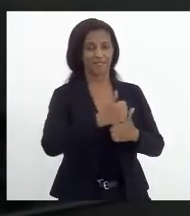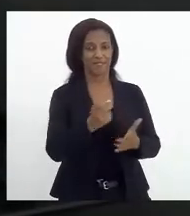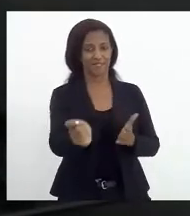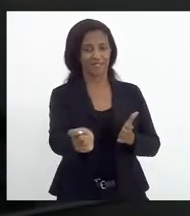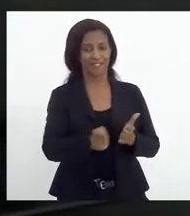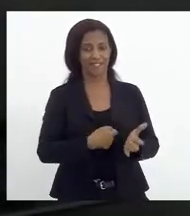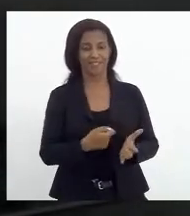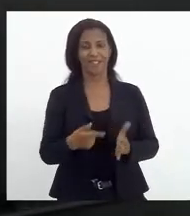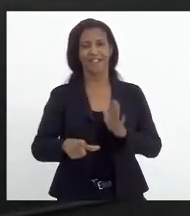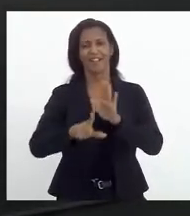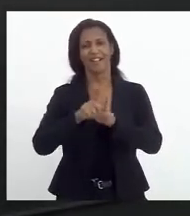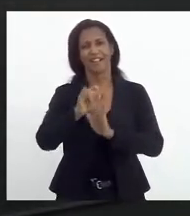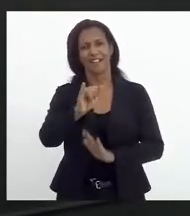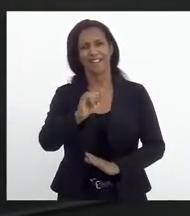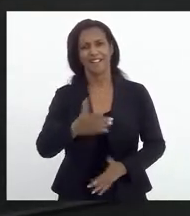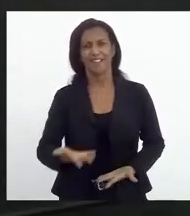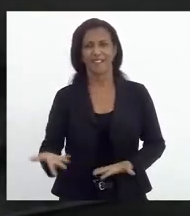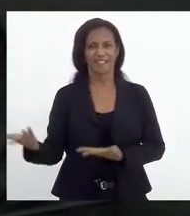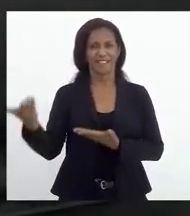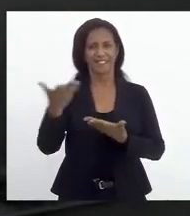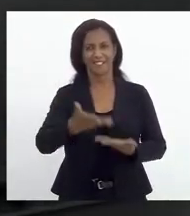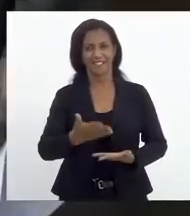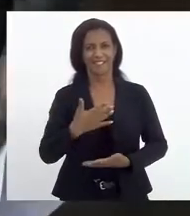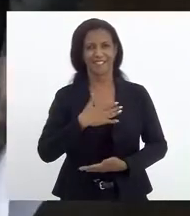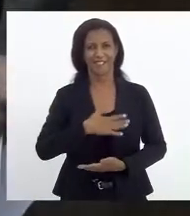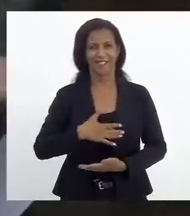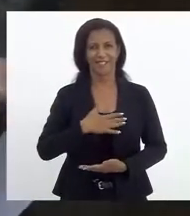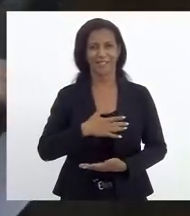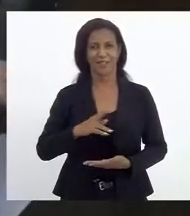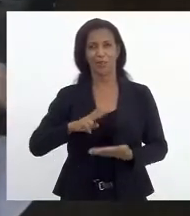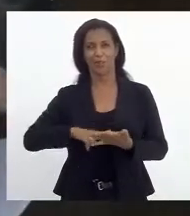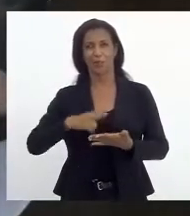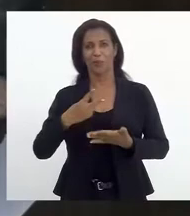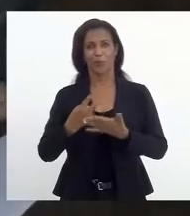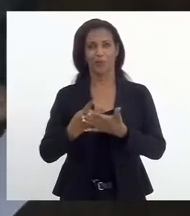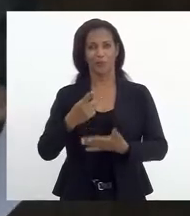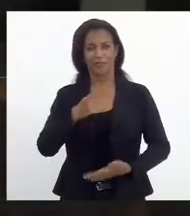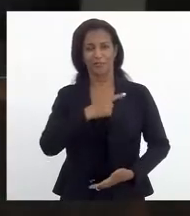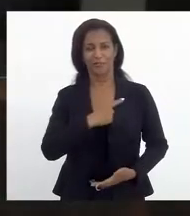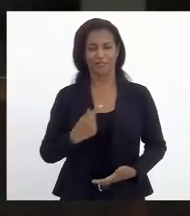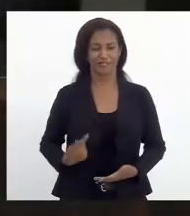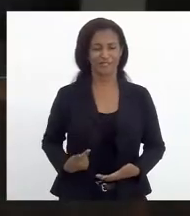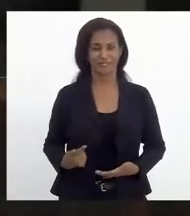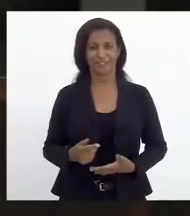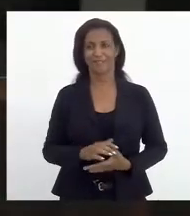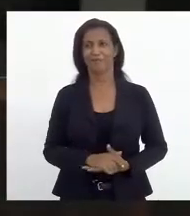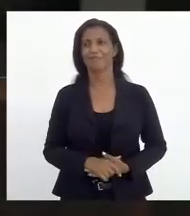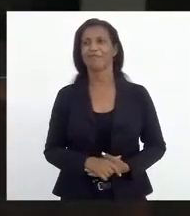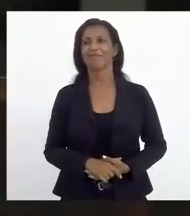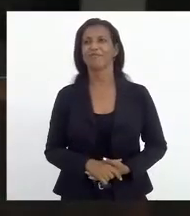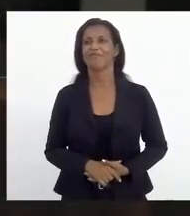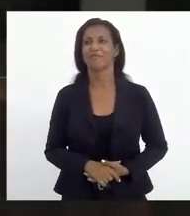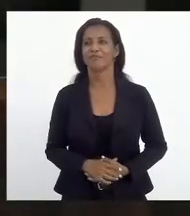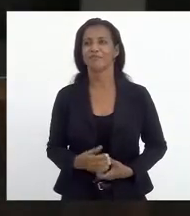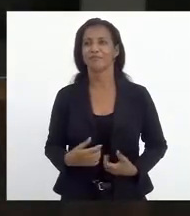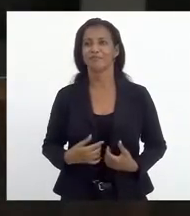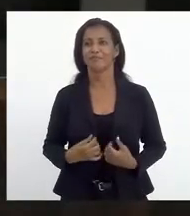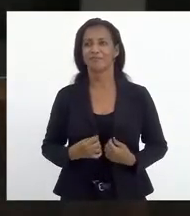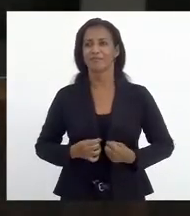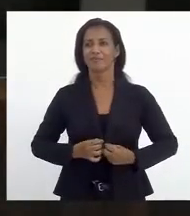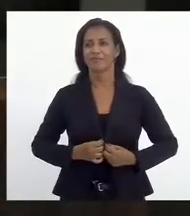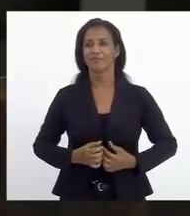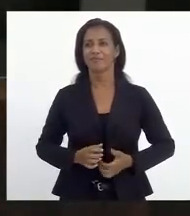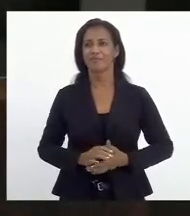lei. Seja bem-vindo, presidente, dublê governador. Convidar.